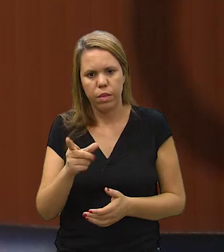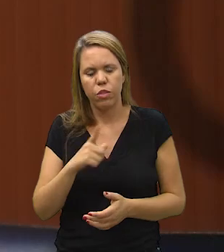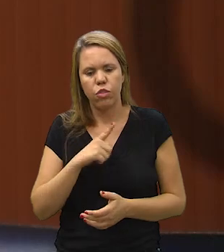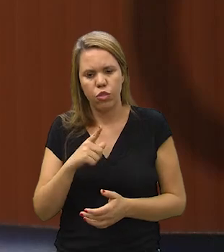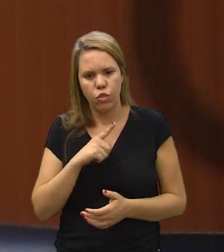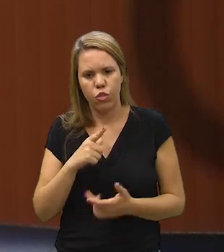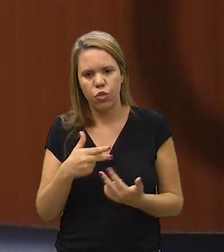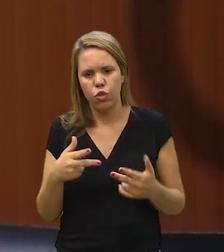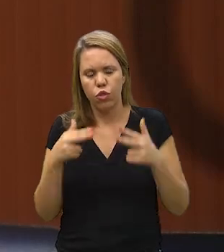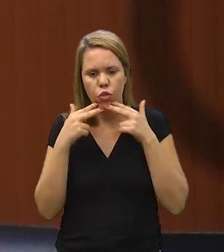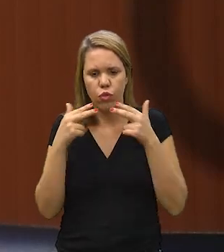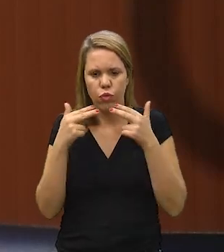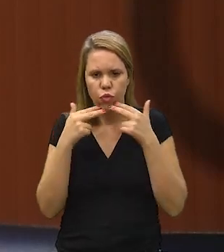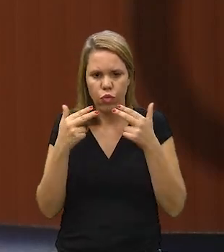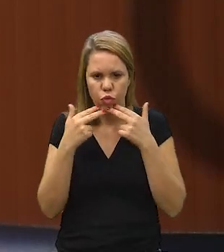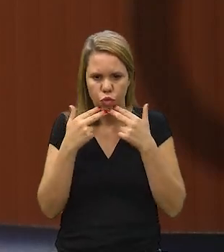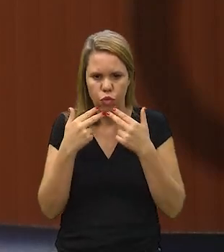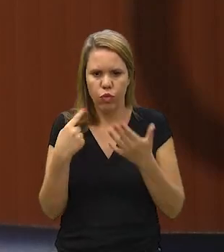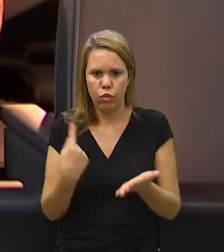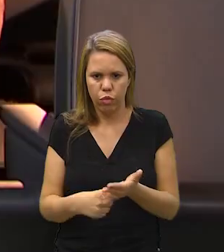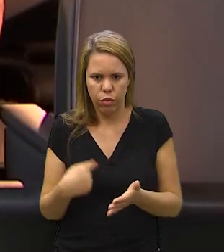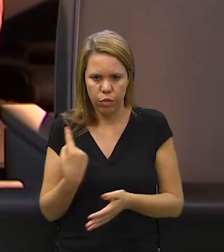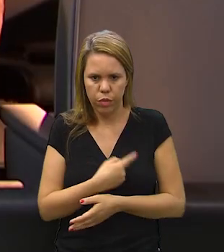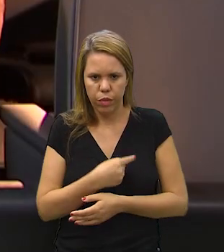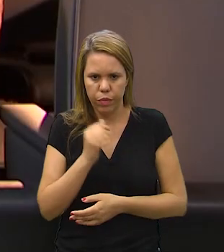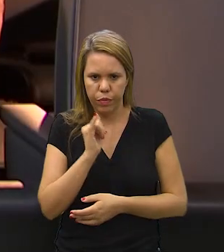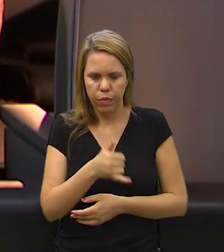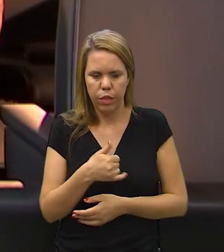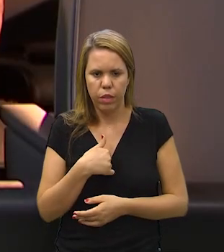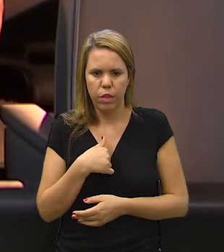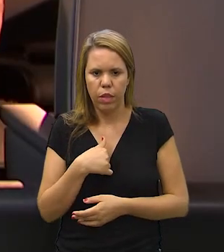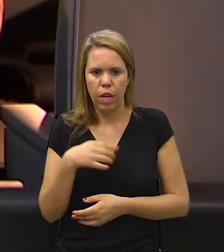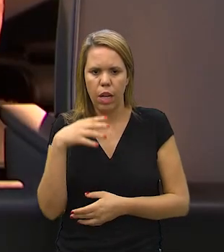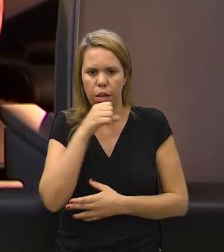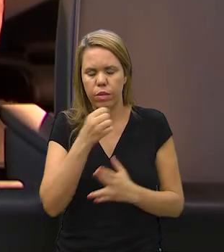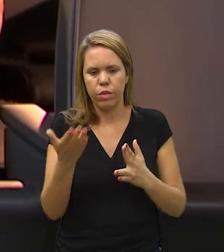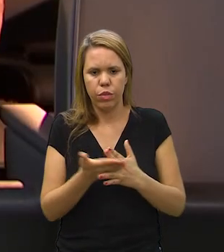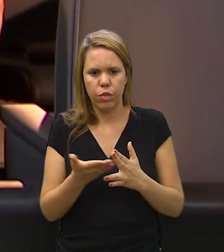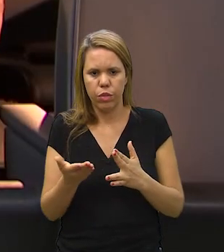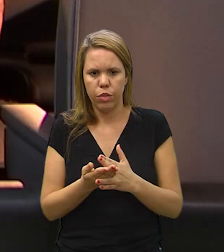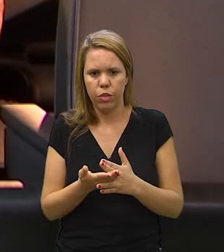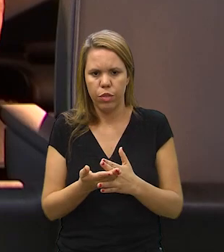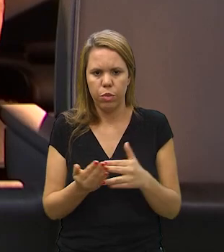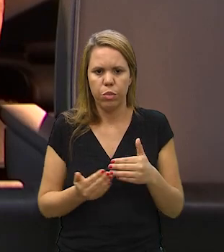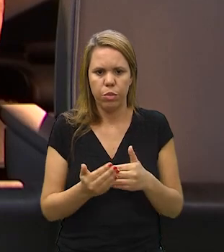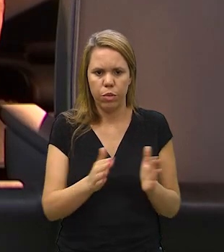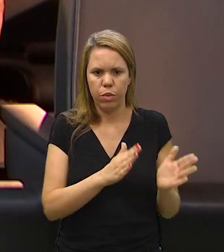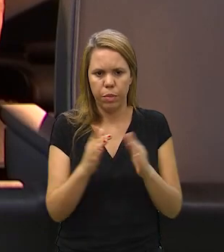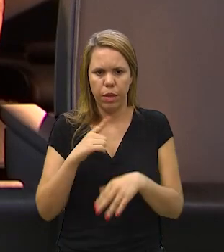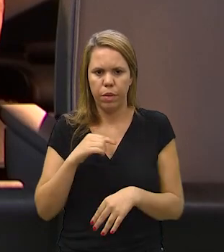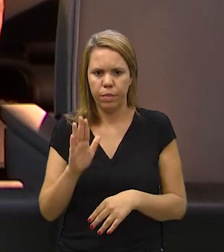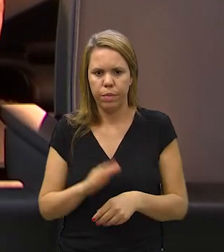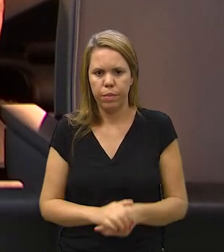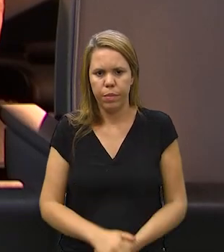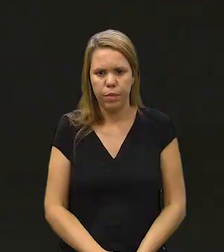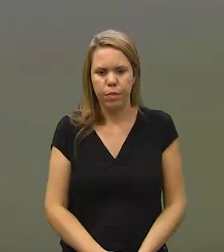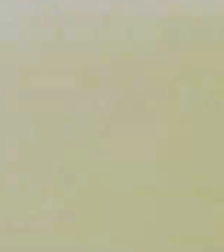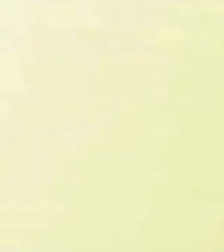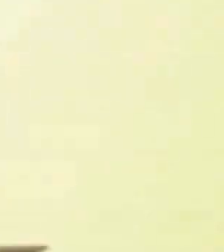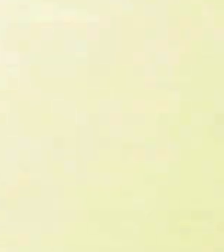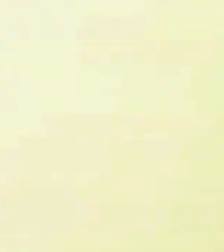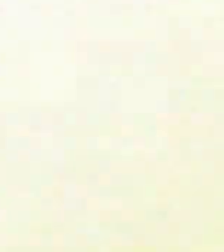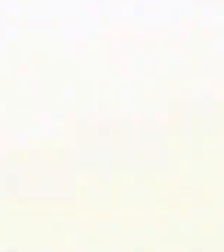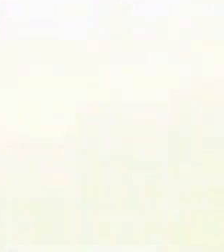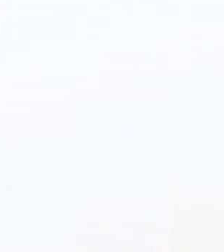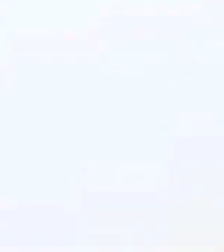que tiver novidades, conta com a gente. Tá? A gente vai para um rápido intervalo e no próximo bloco tem muito mais.